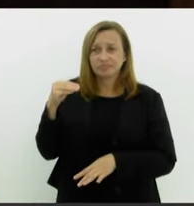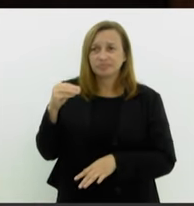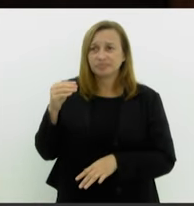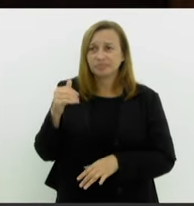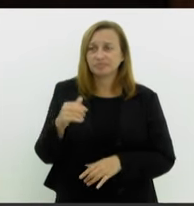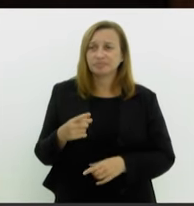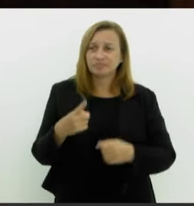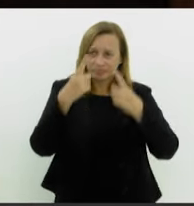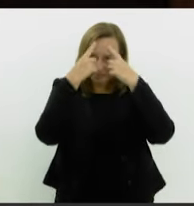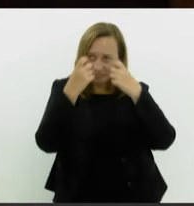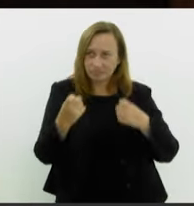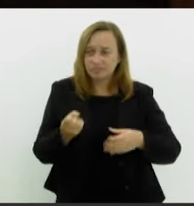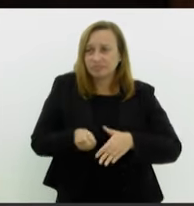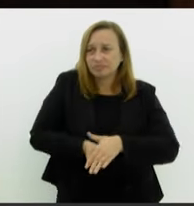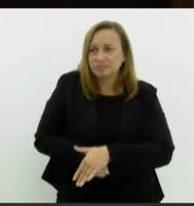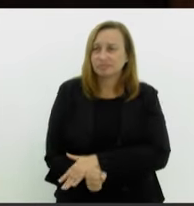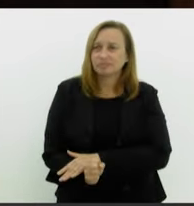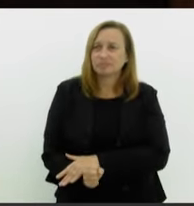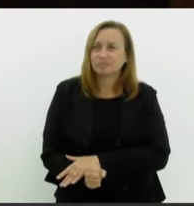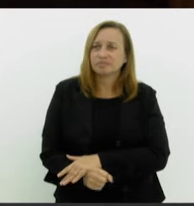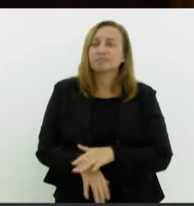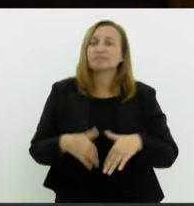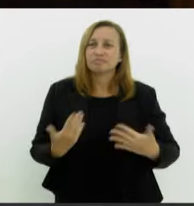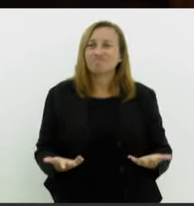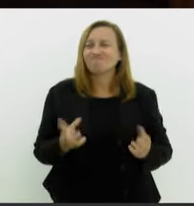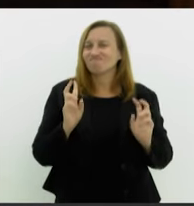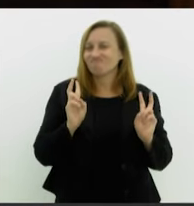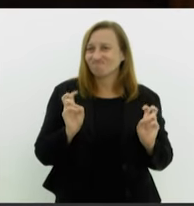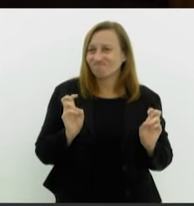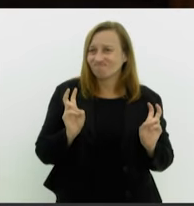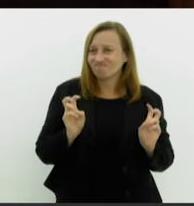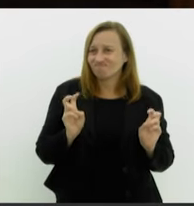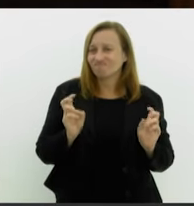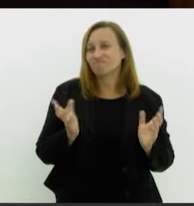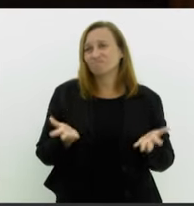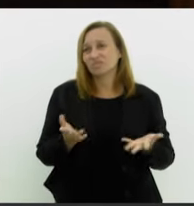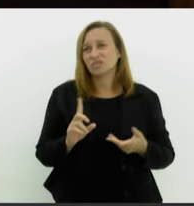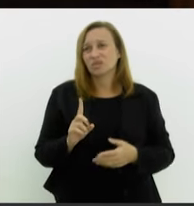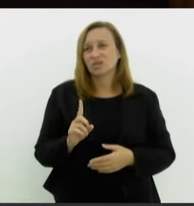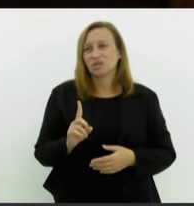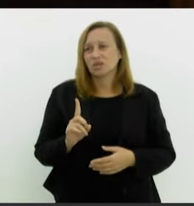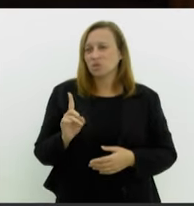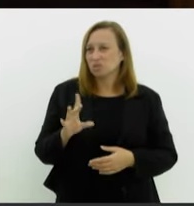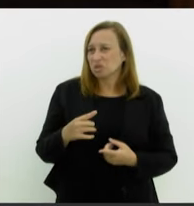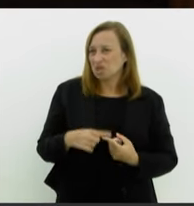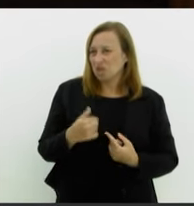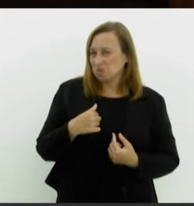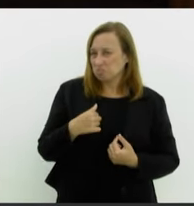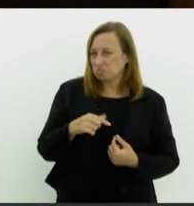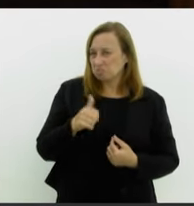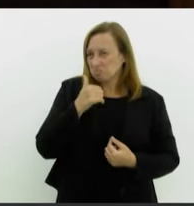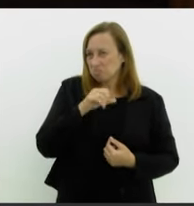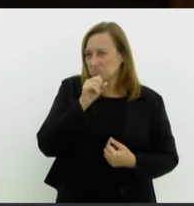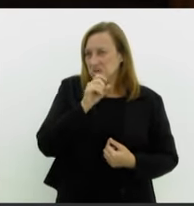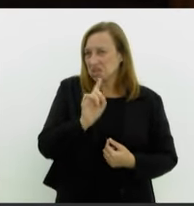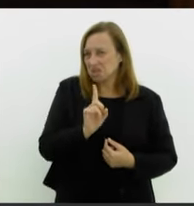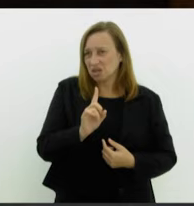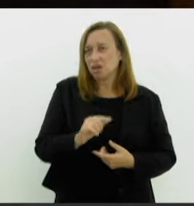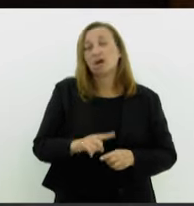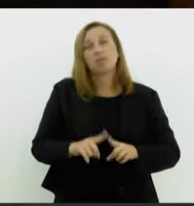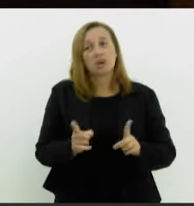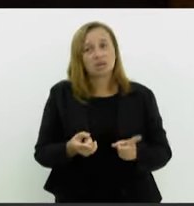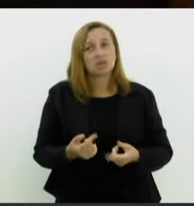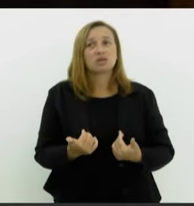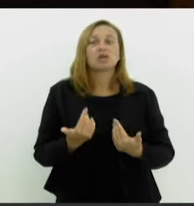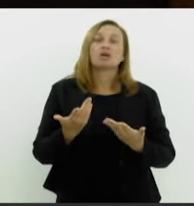violência obstétrica Então esse caso é um caso assim não só porque eu sou mãe não é nada disso mas claro quando a gente